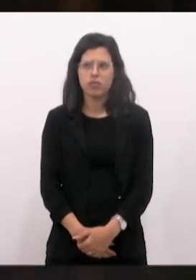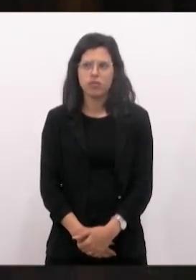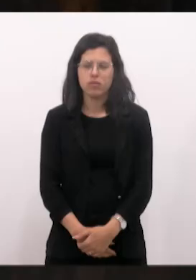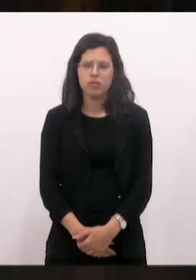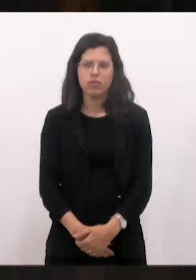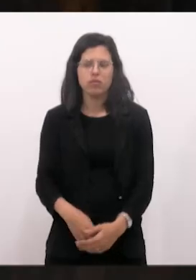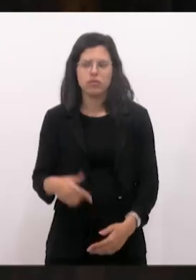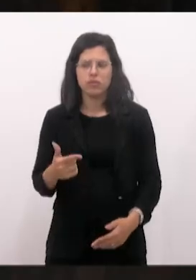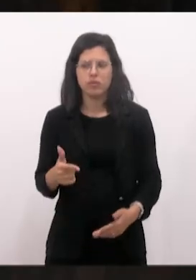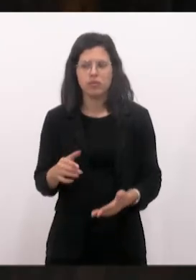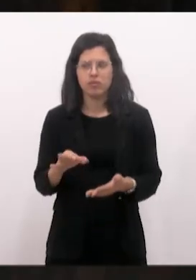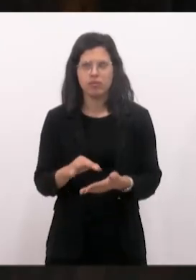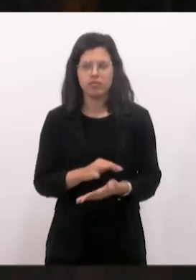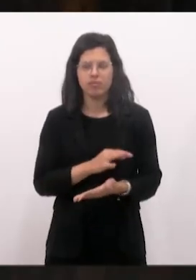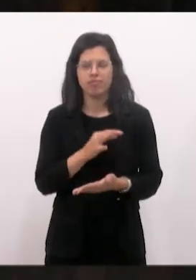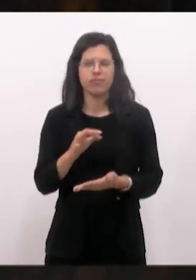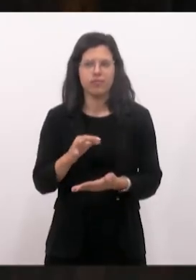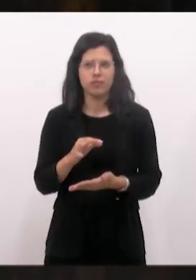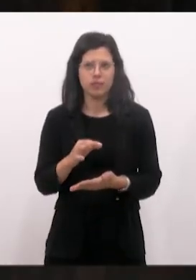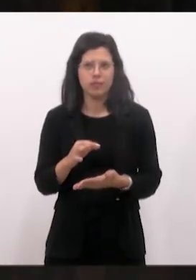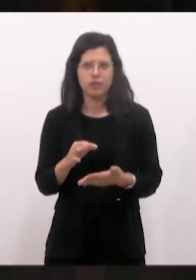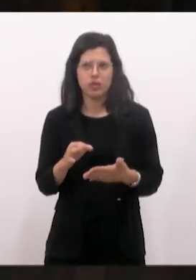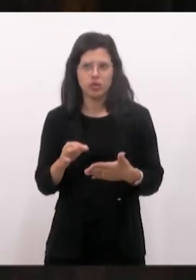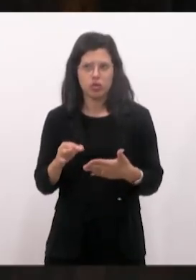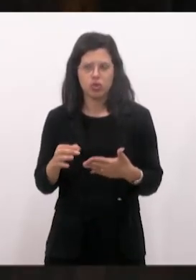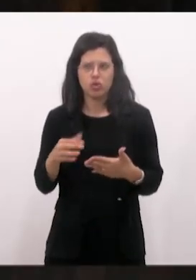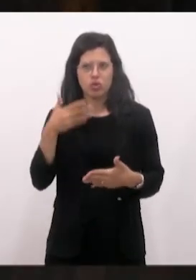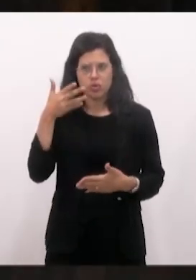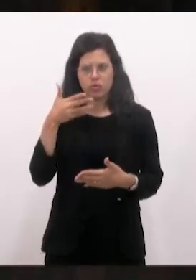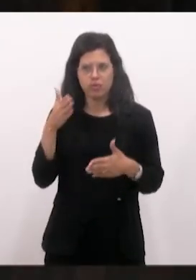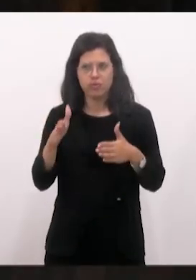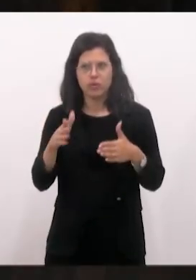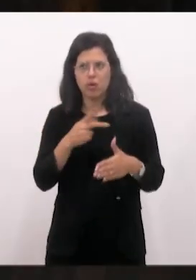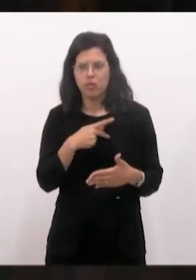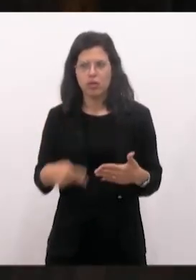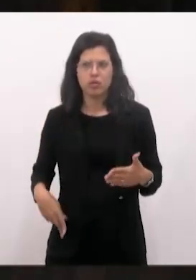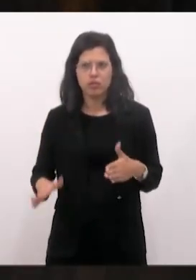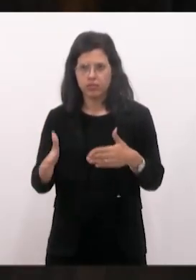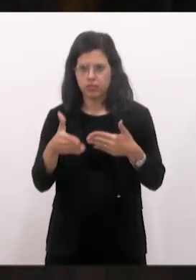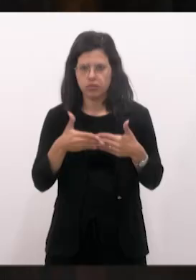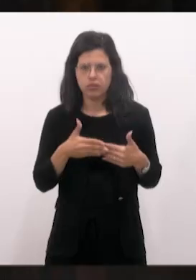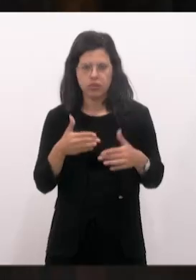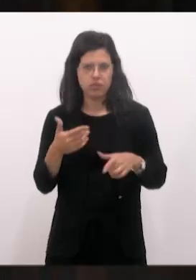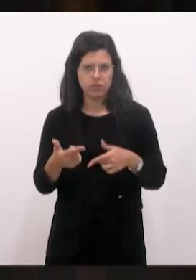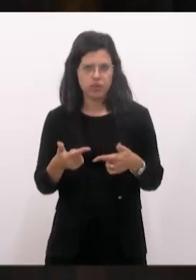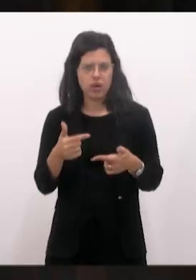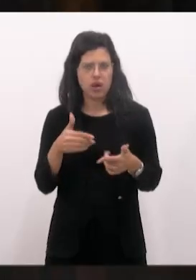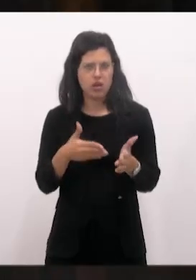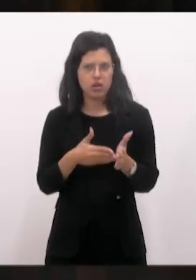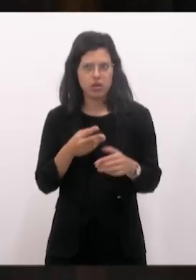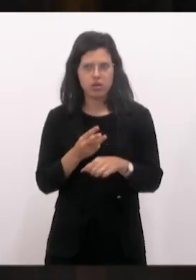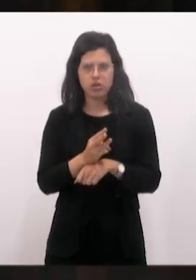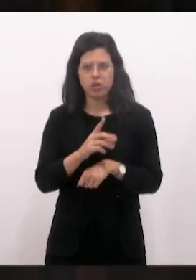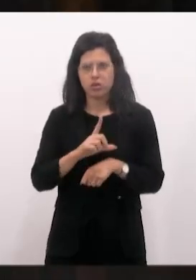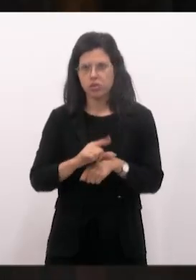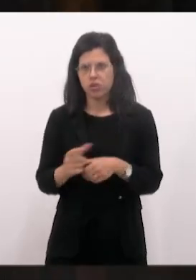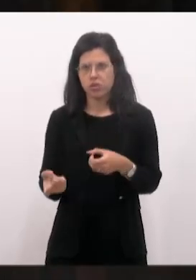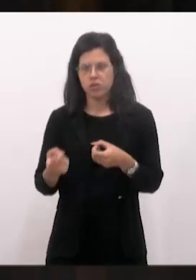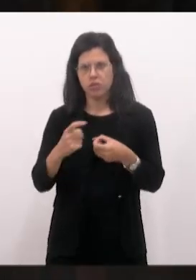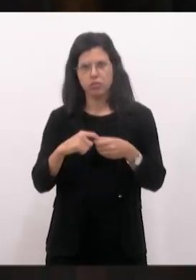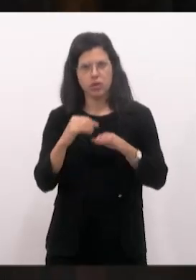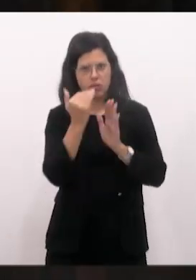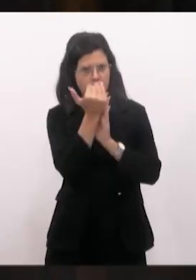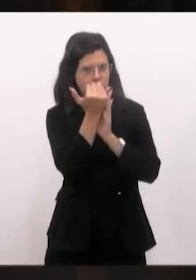Não havendo mais oradores inscritos, a presidência suspende os trabalhos até às 15 horas,